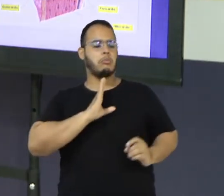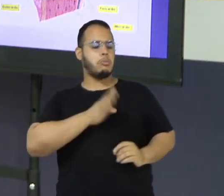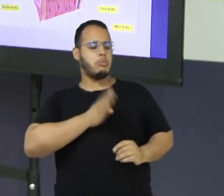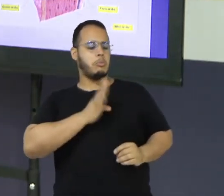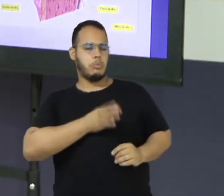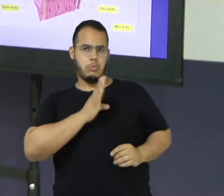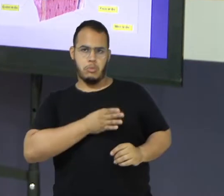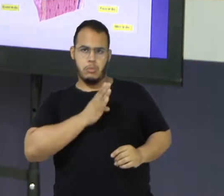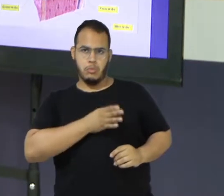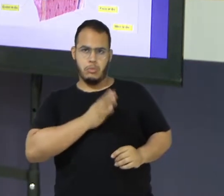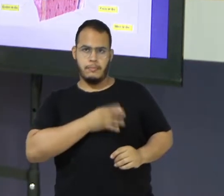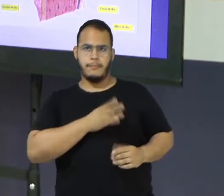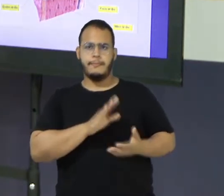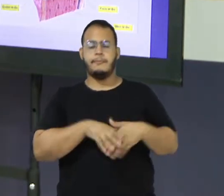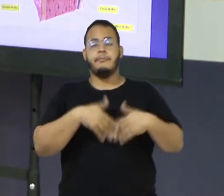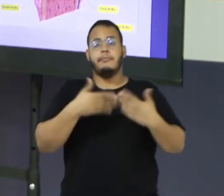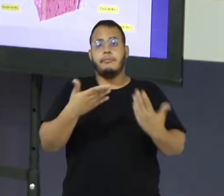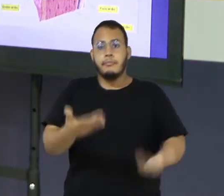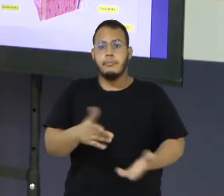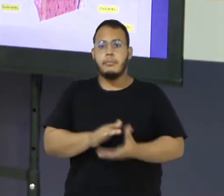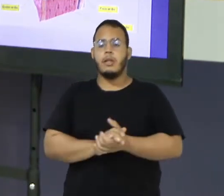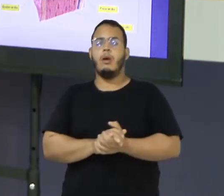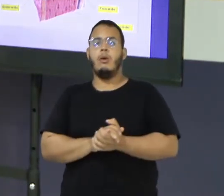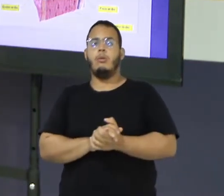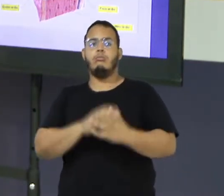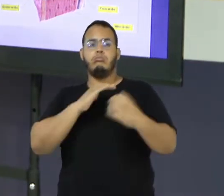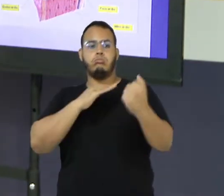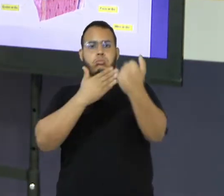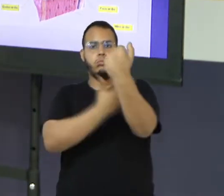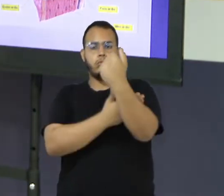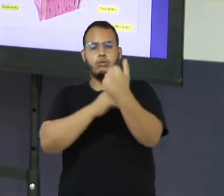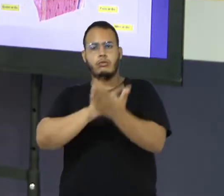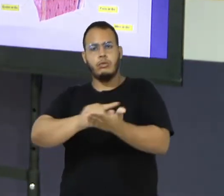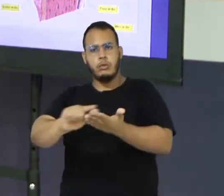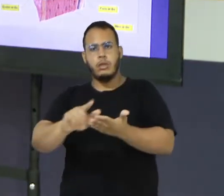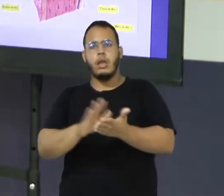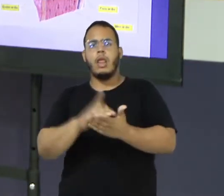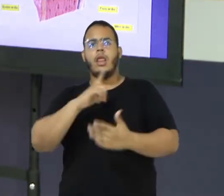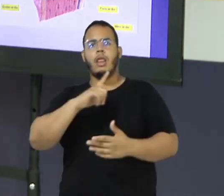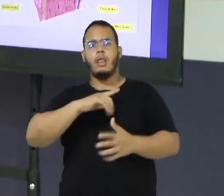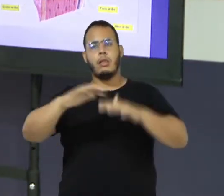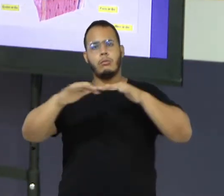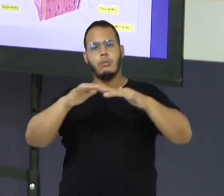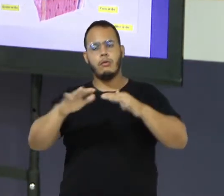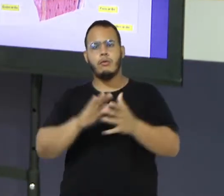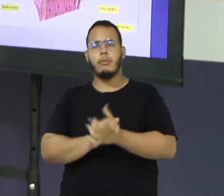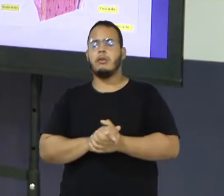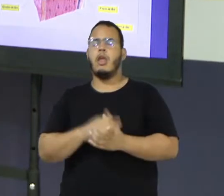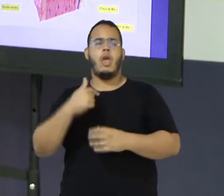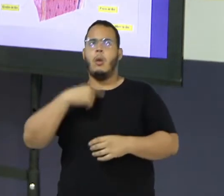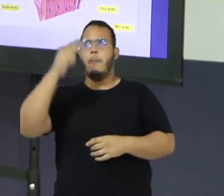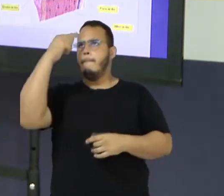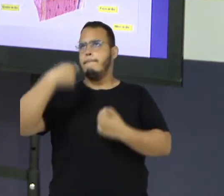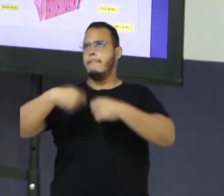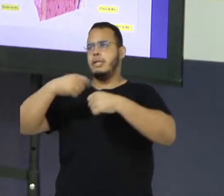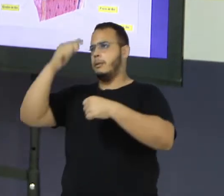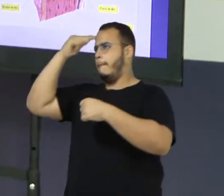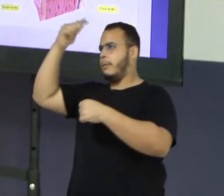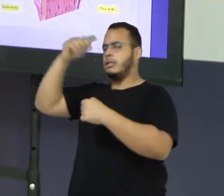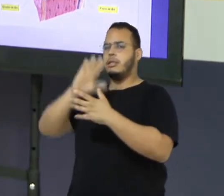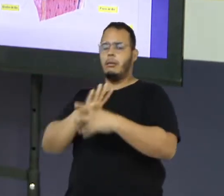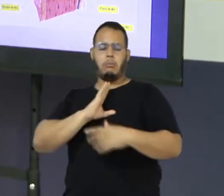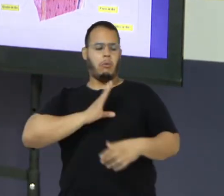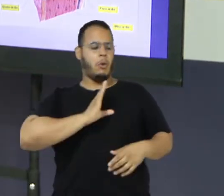certo? E assim como o músculo liso, possui movimentos involuntários, então eu não preciso pensar para o meu coração bater,